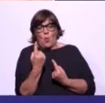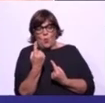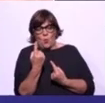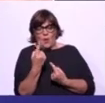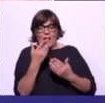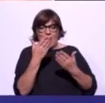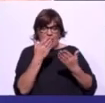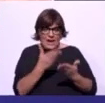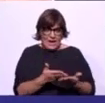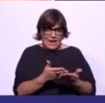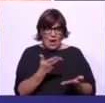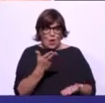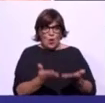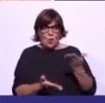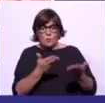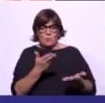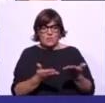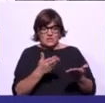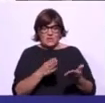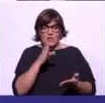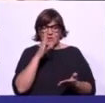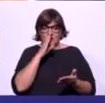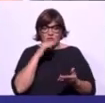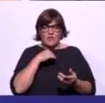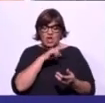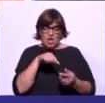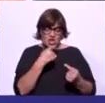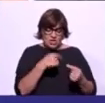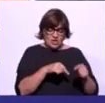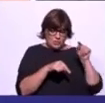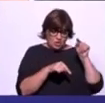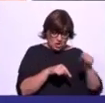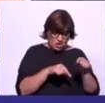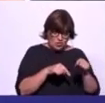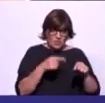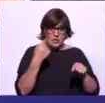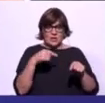é precisamente a comparação, ou seja, se nós temos isto, temos então